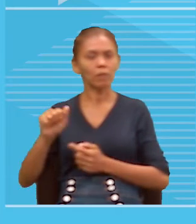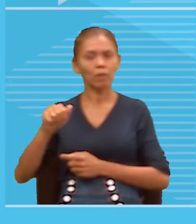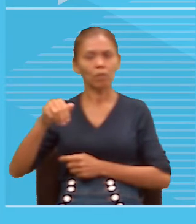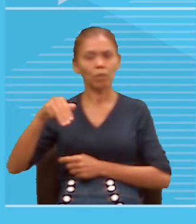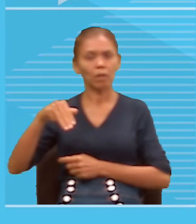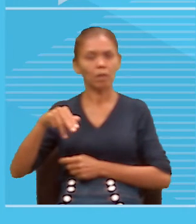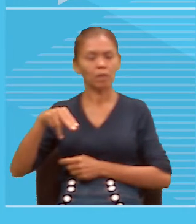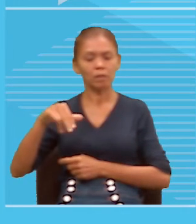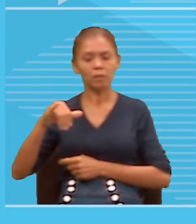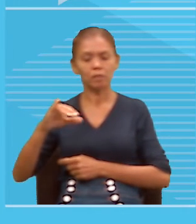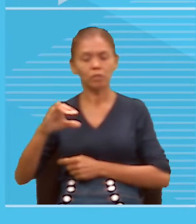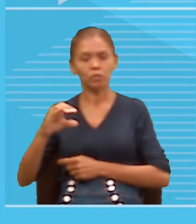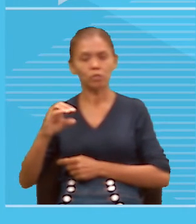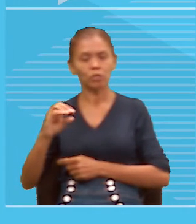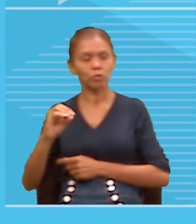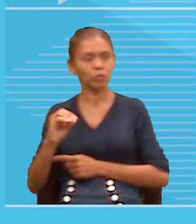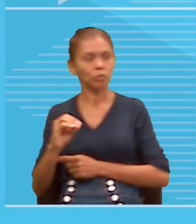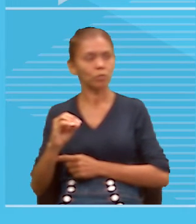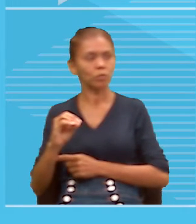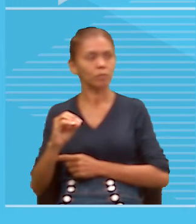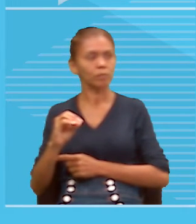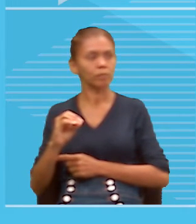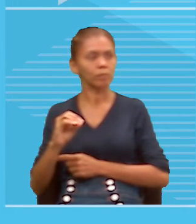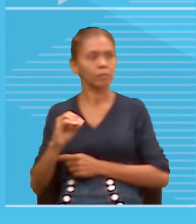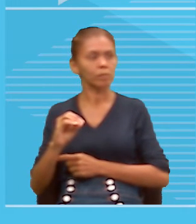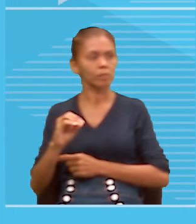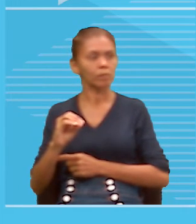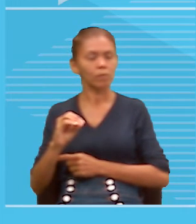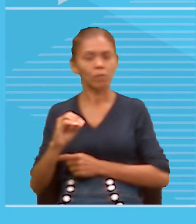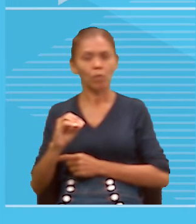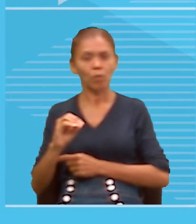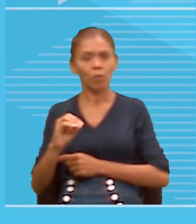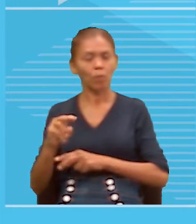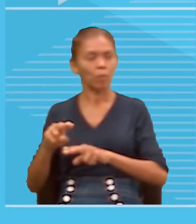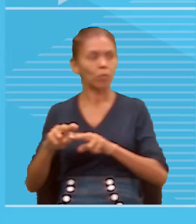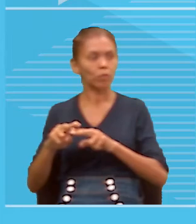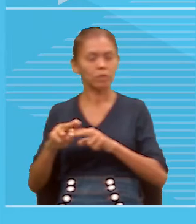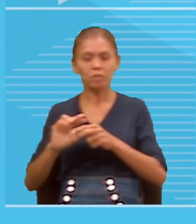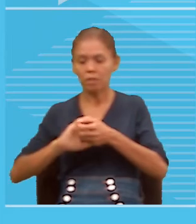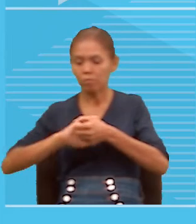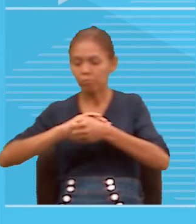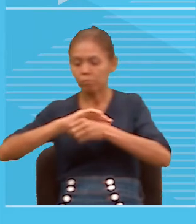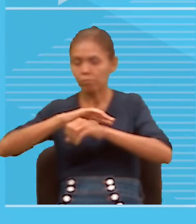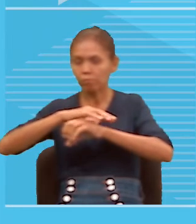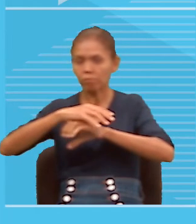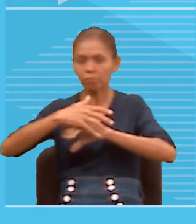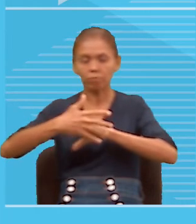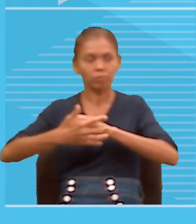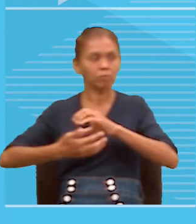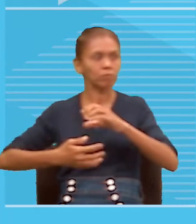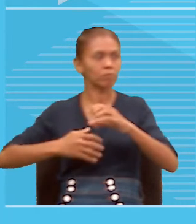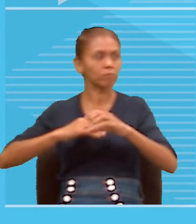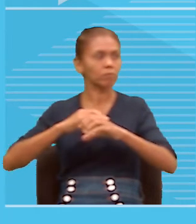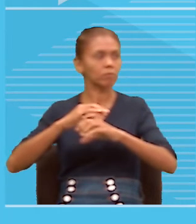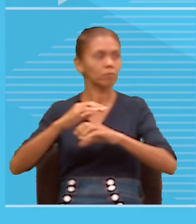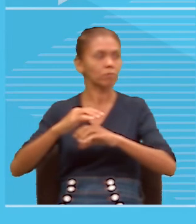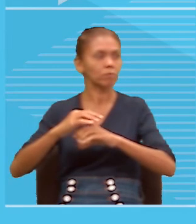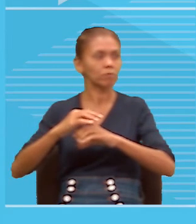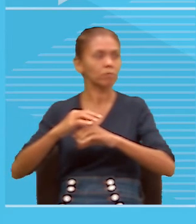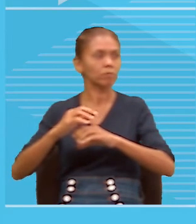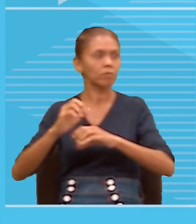vai evitar choques mecânicos por isso que tem esse fluido todo protegendo Então se bater